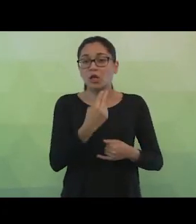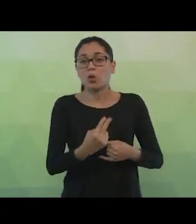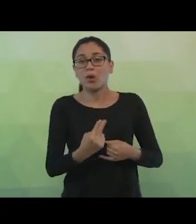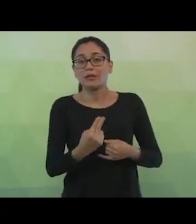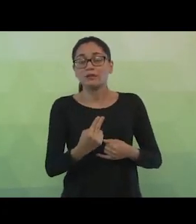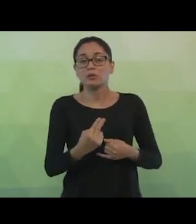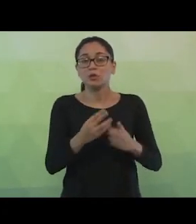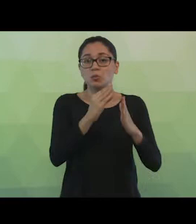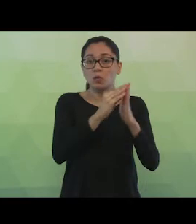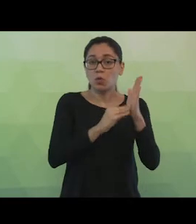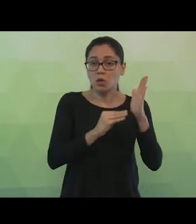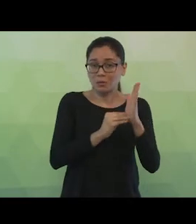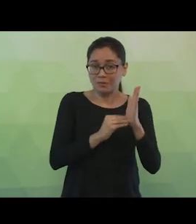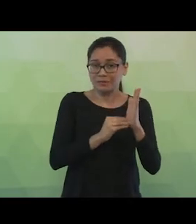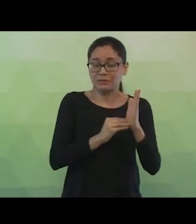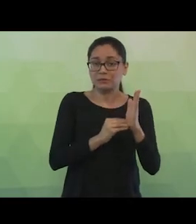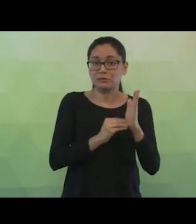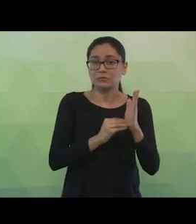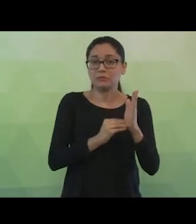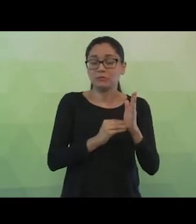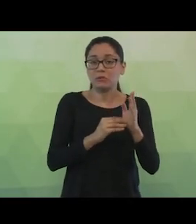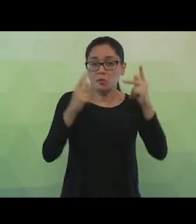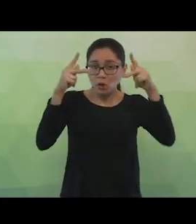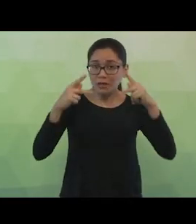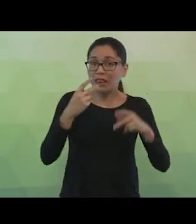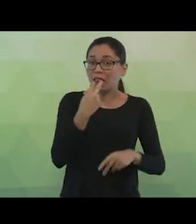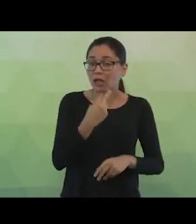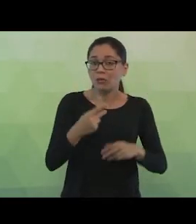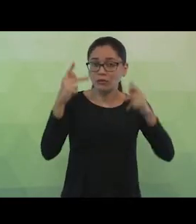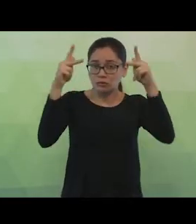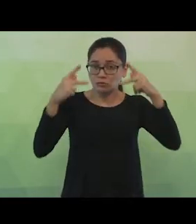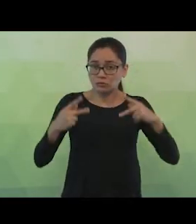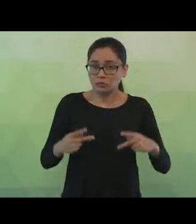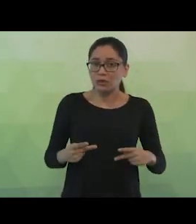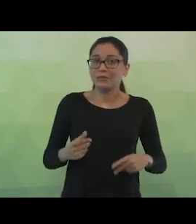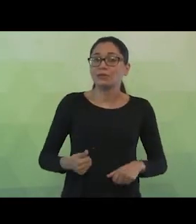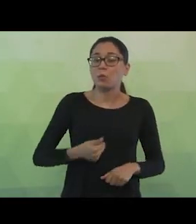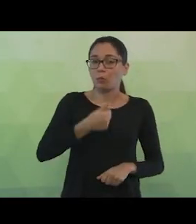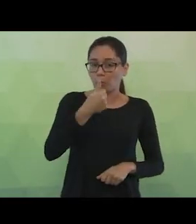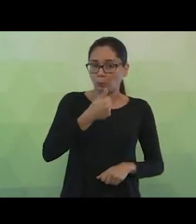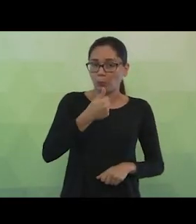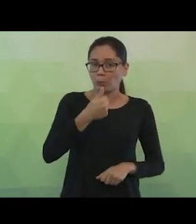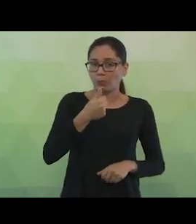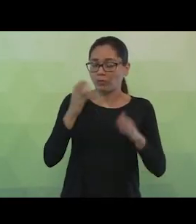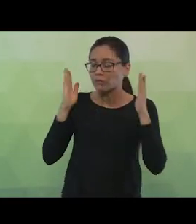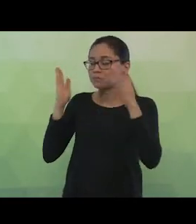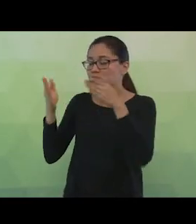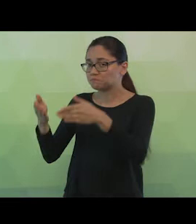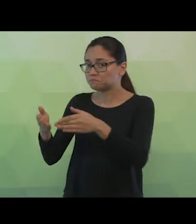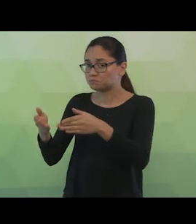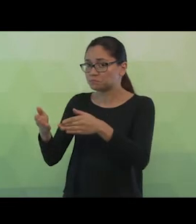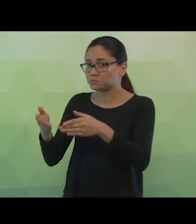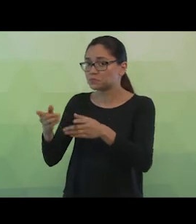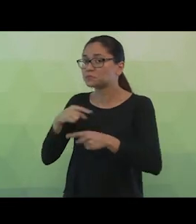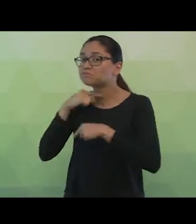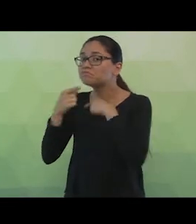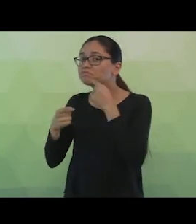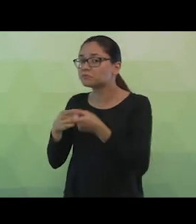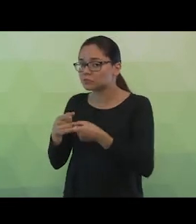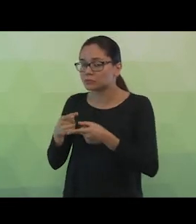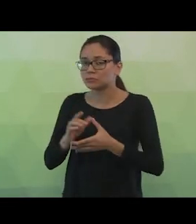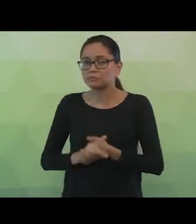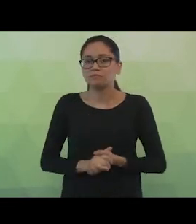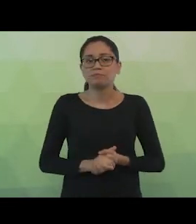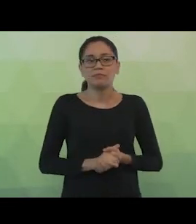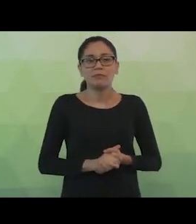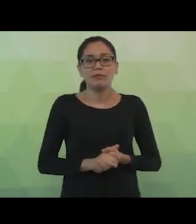anotem as dúvidas que aparecerem e depois postem no nosso fórum Tira Dúvidas. Já aproveito a oportunidade para